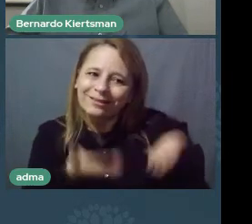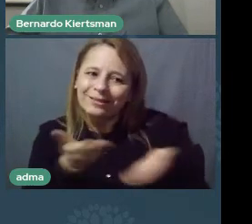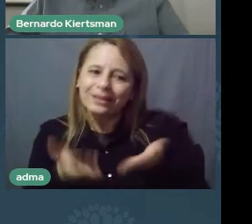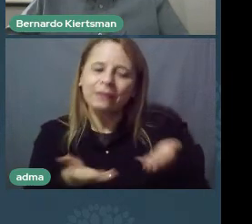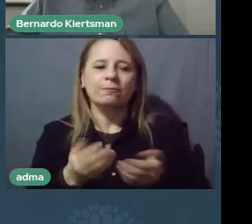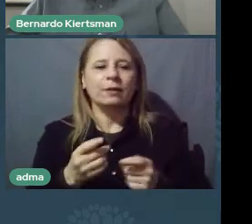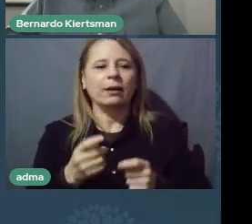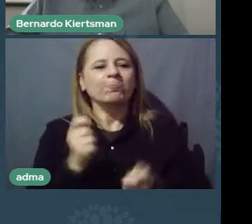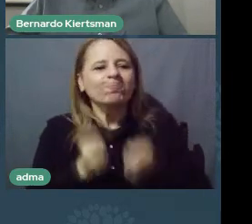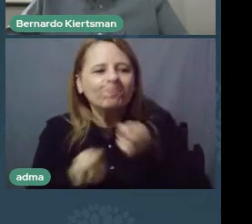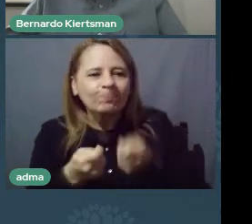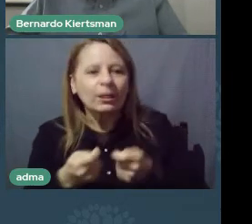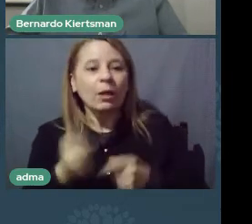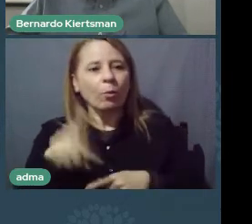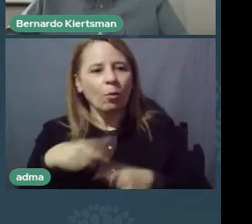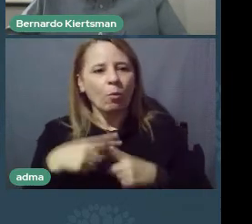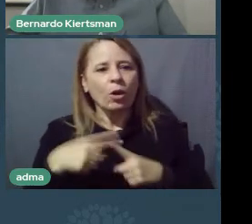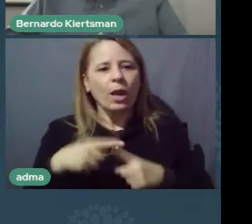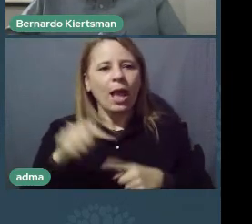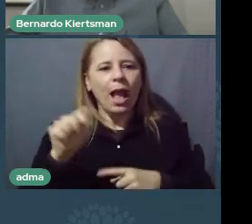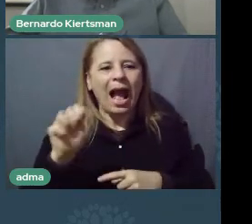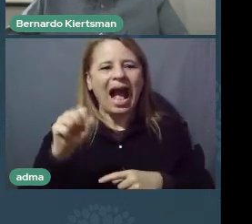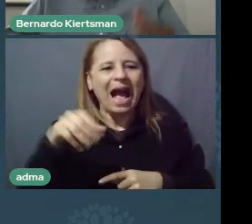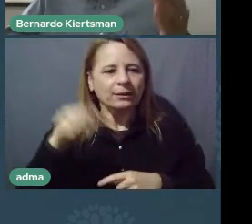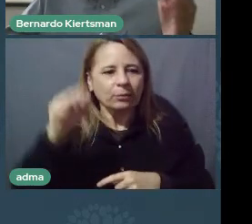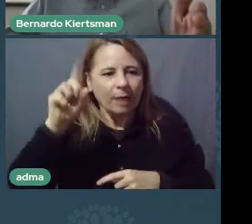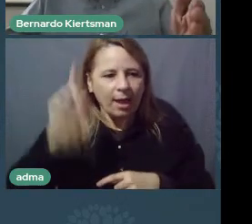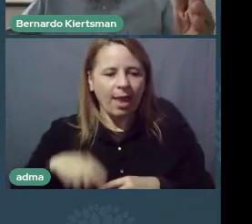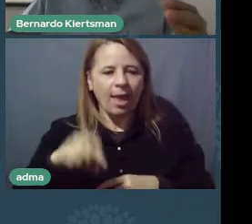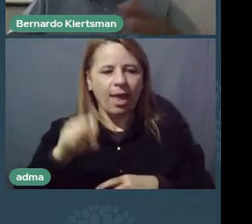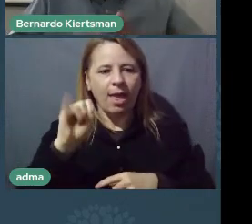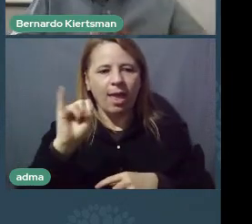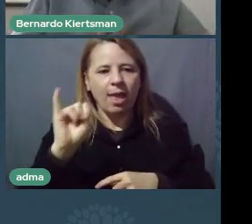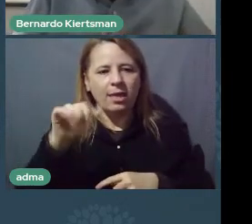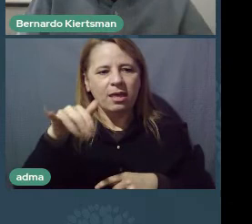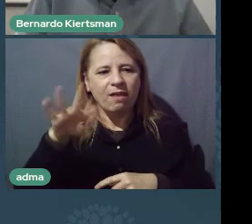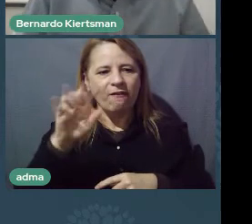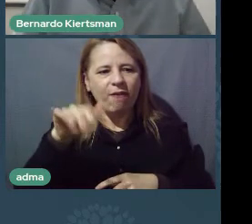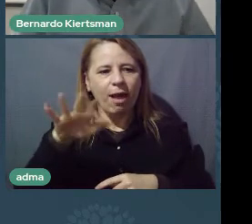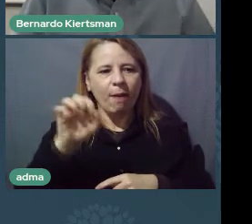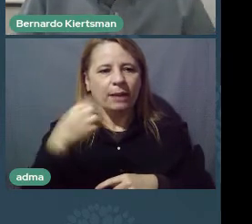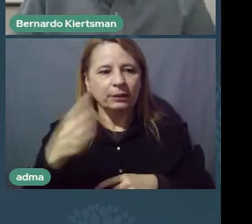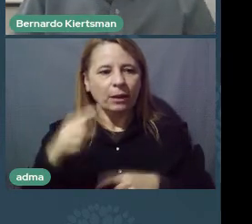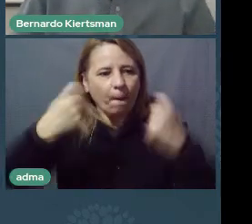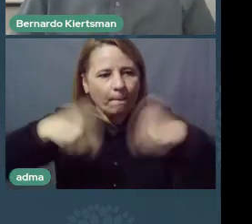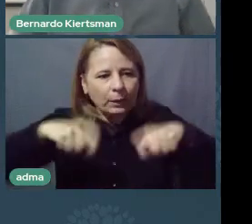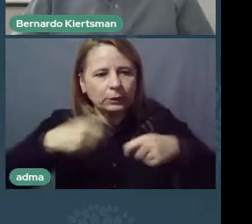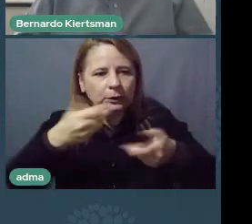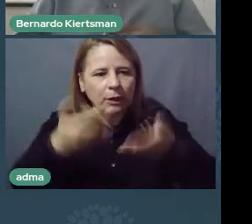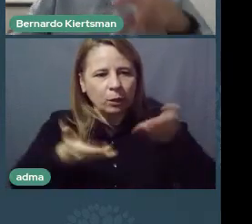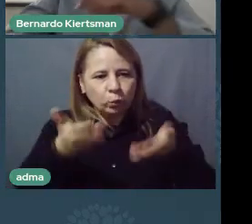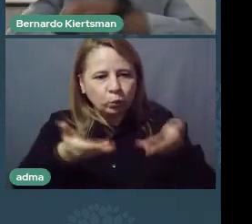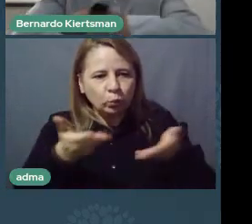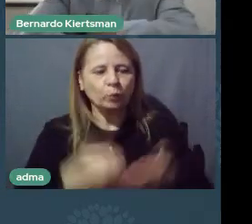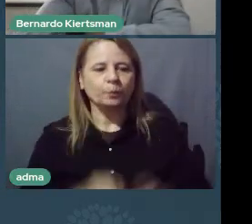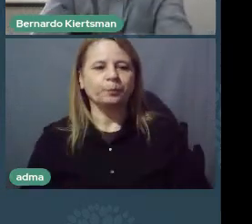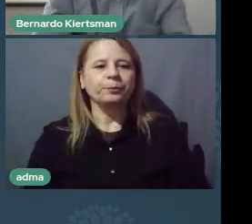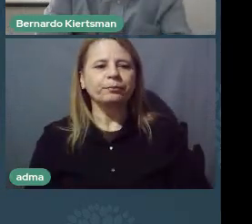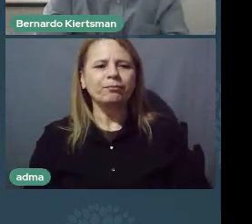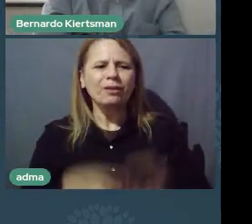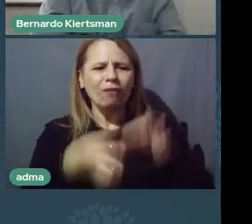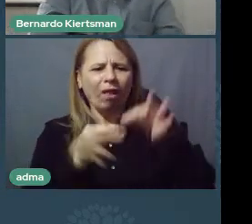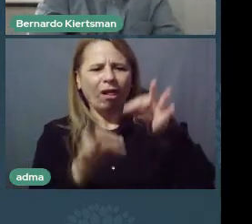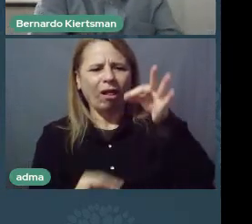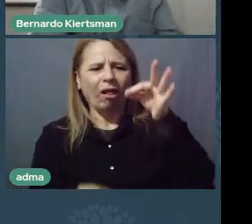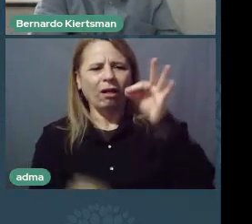pois a asma é uma doença inflamatória. Nós temos aqui, eu não vou me prolongar muito,